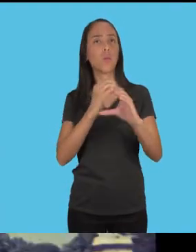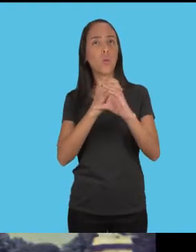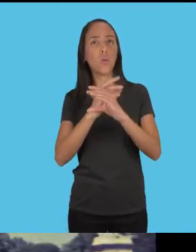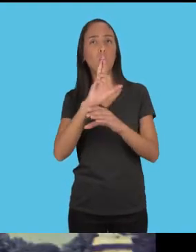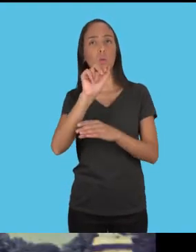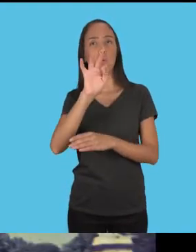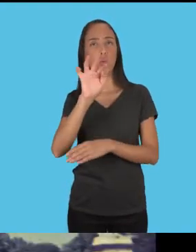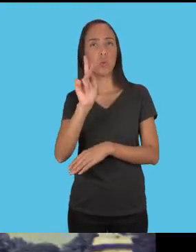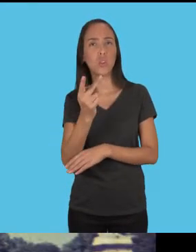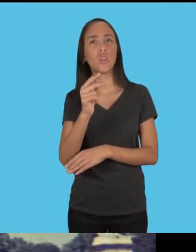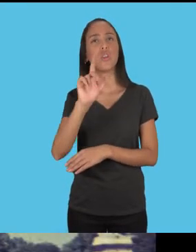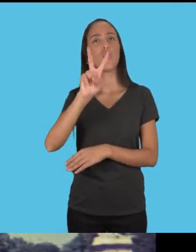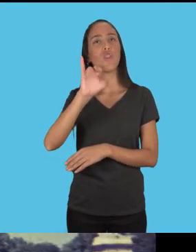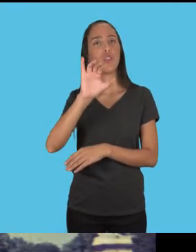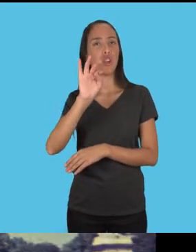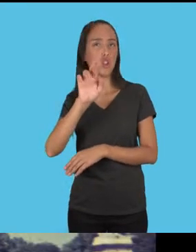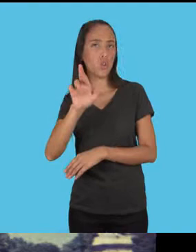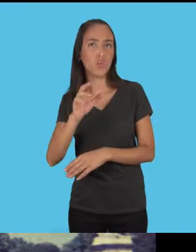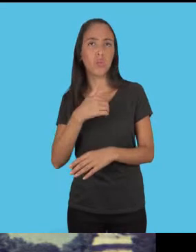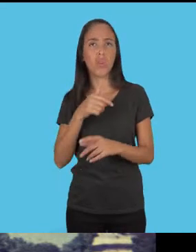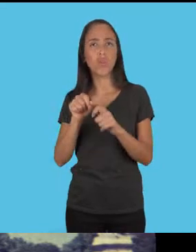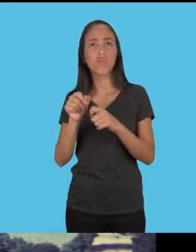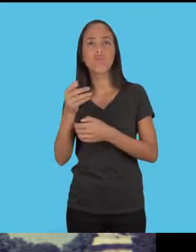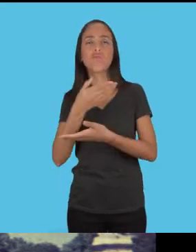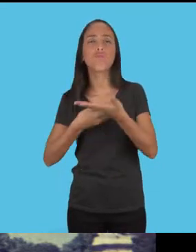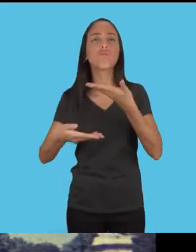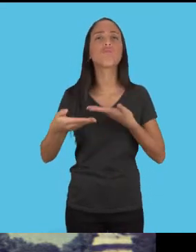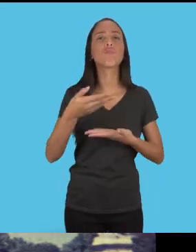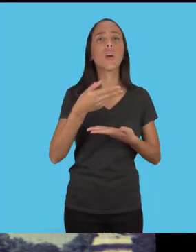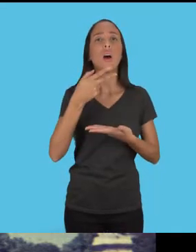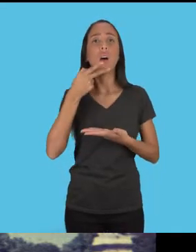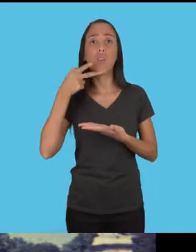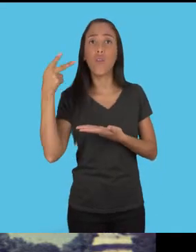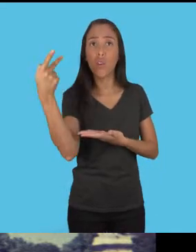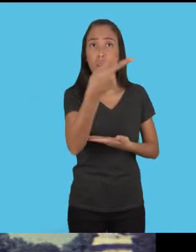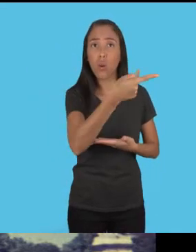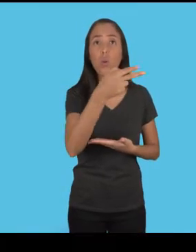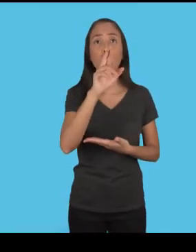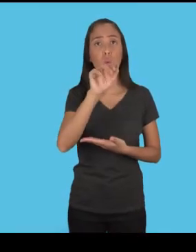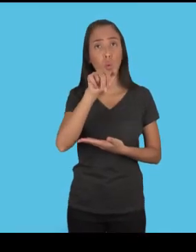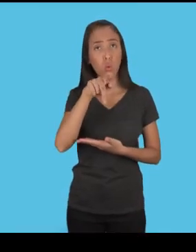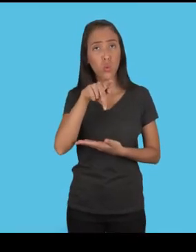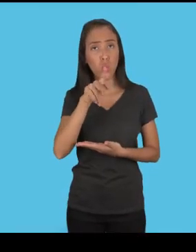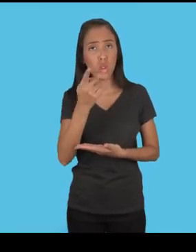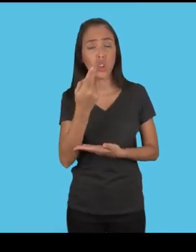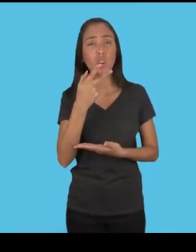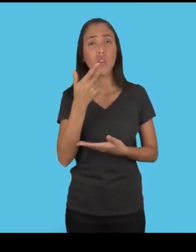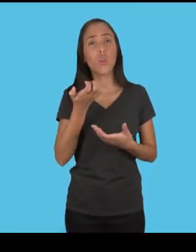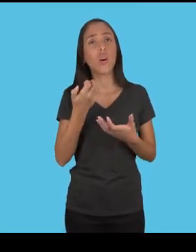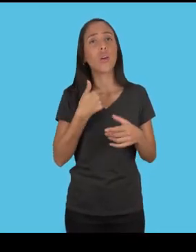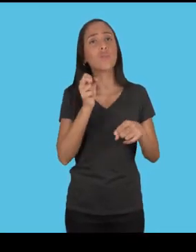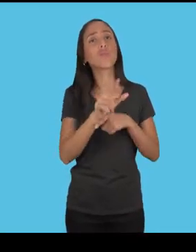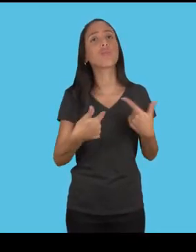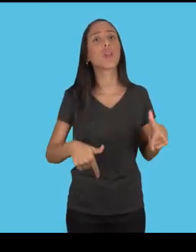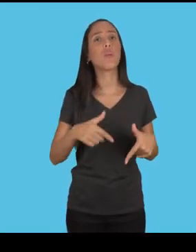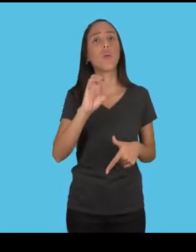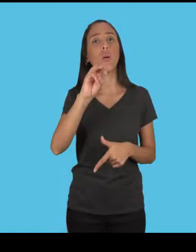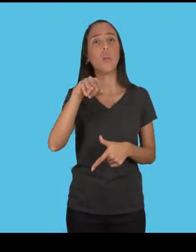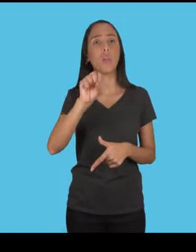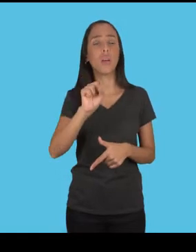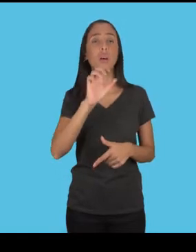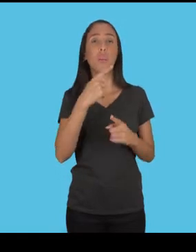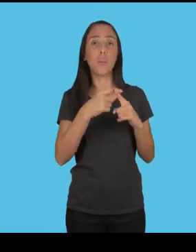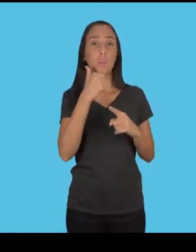o Vitor e tal, etc. E disse para a Ruth que eu estava querendo ver se conseguia um emprego na OMS. Porque ela era muito ligada à OMS, porque